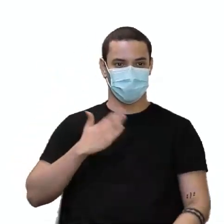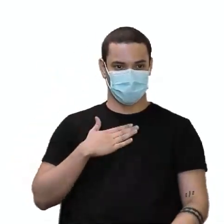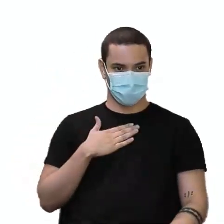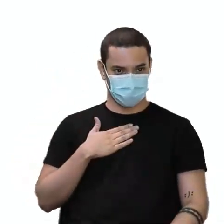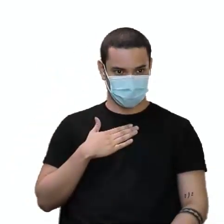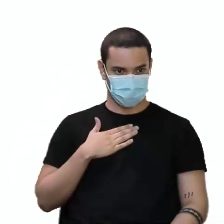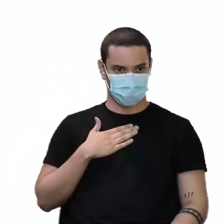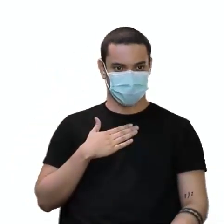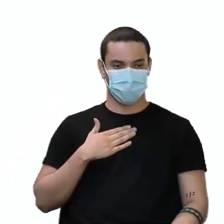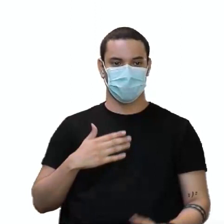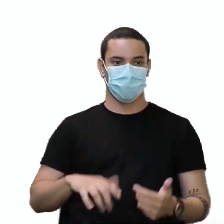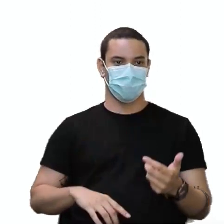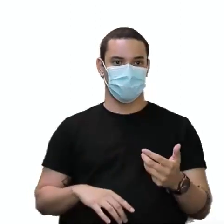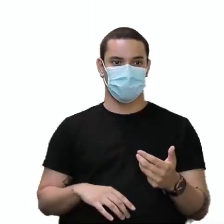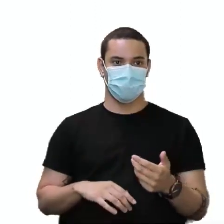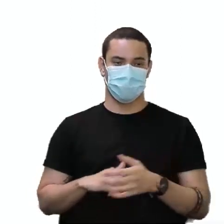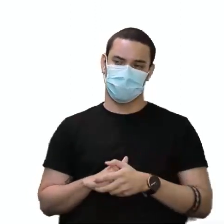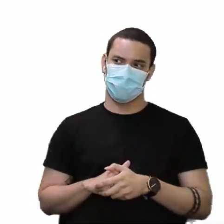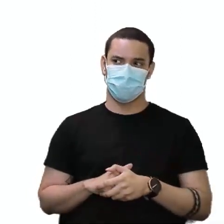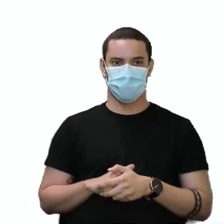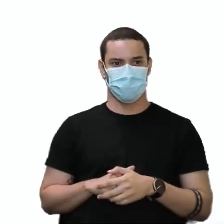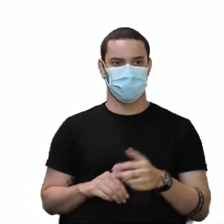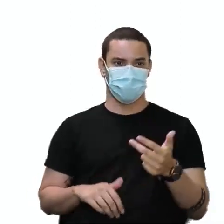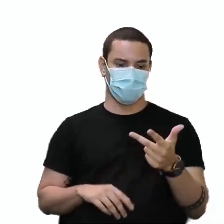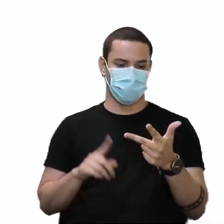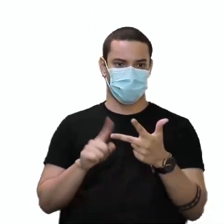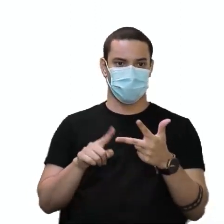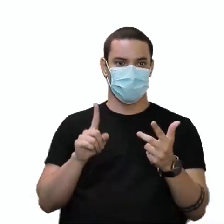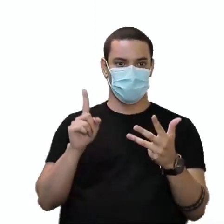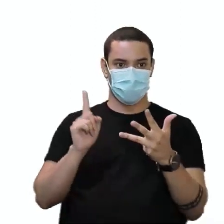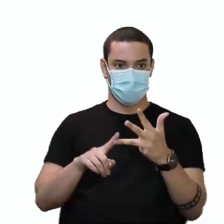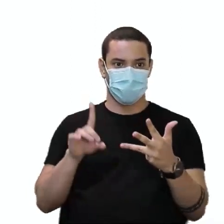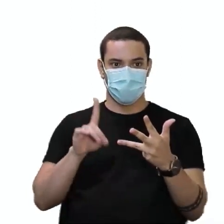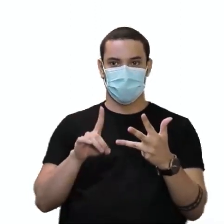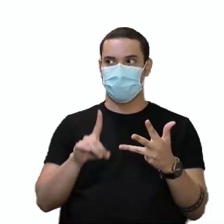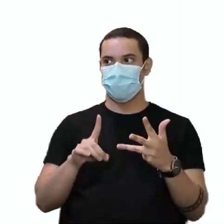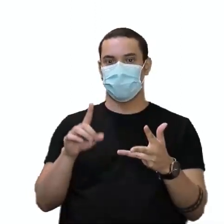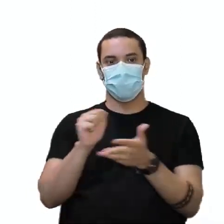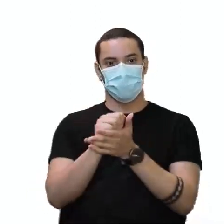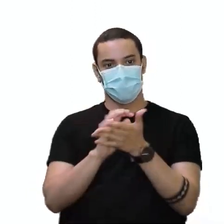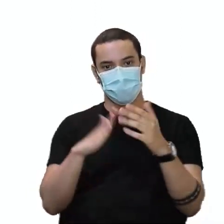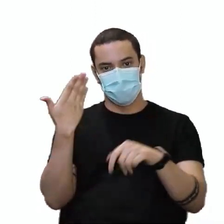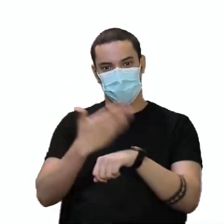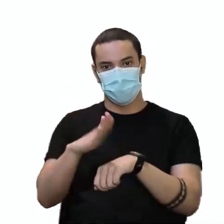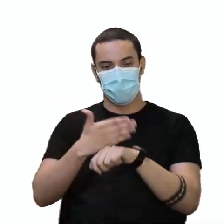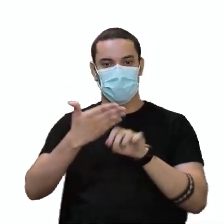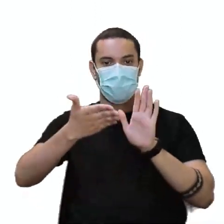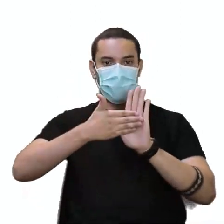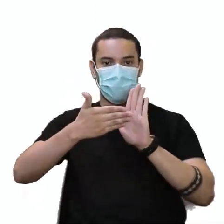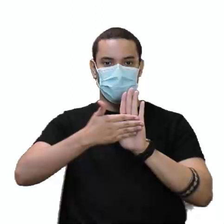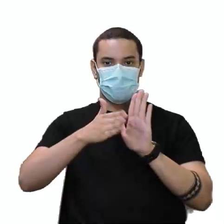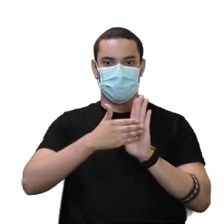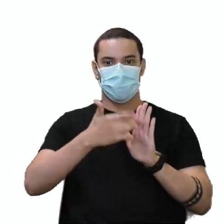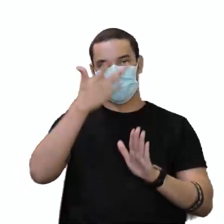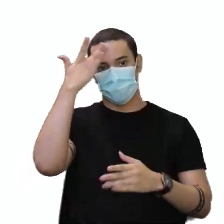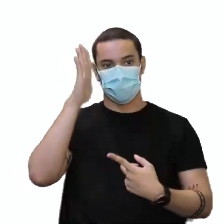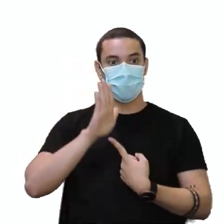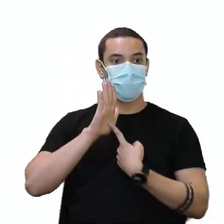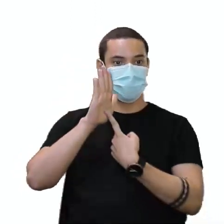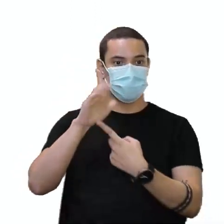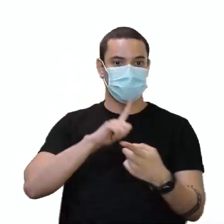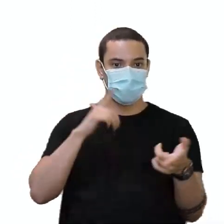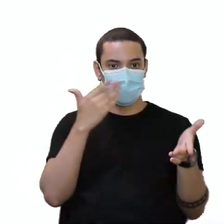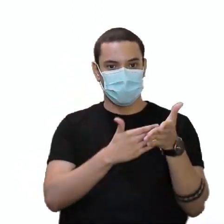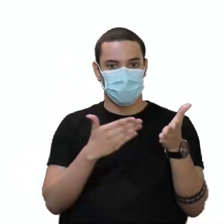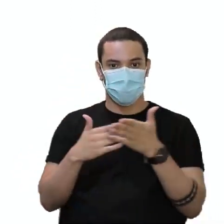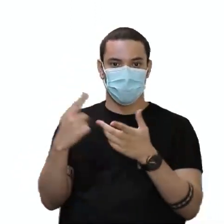próprios. Ué, não faz sentido. D. As tarefas propostas aos participantes apresentaram limitações por terem